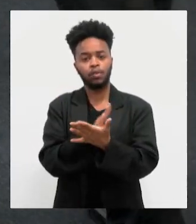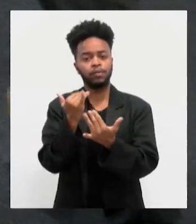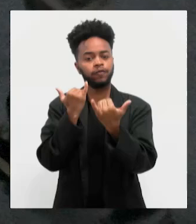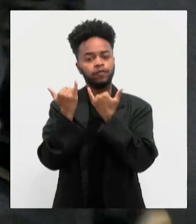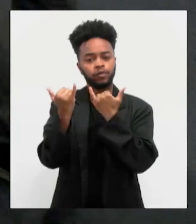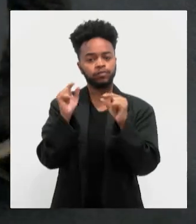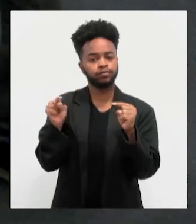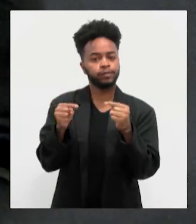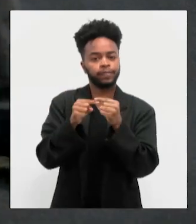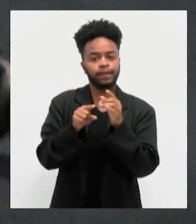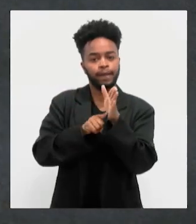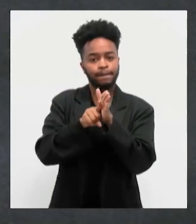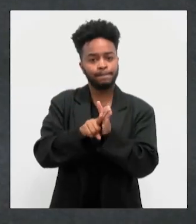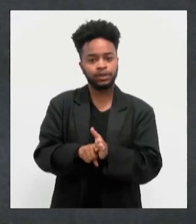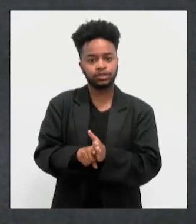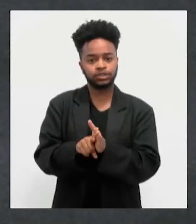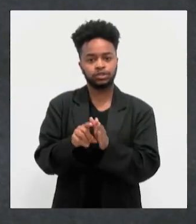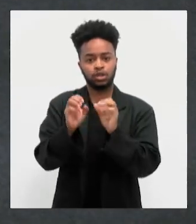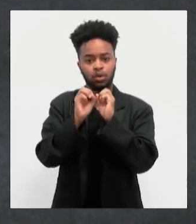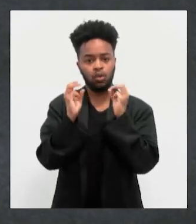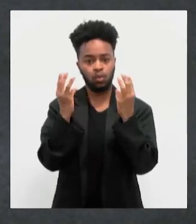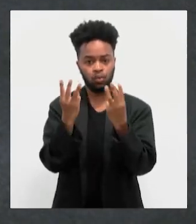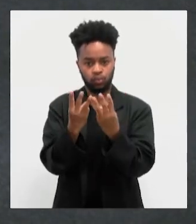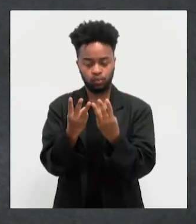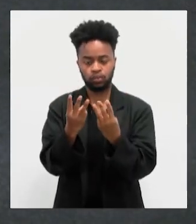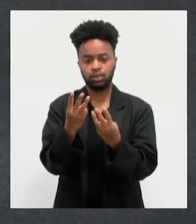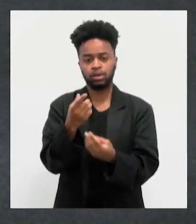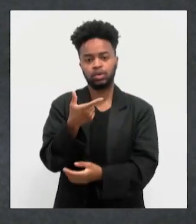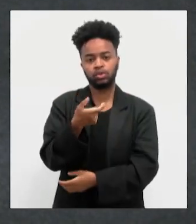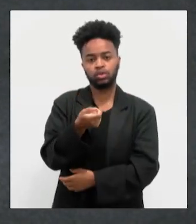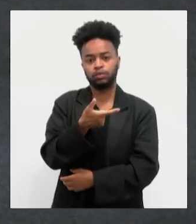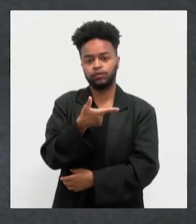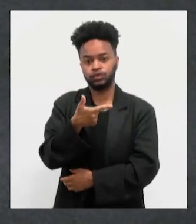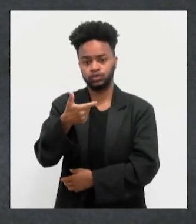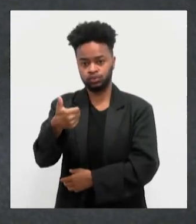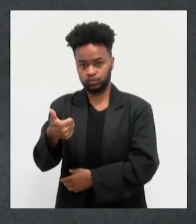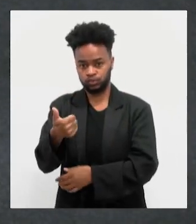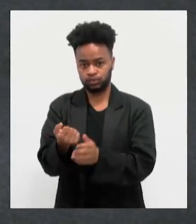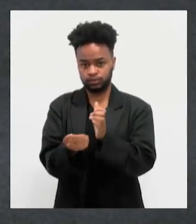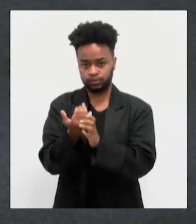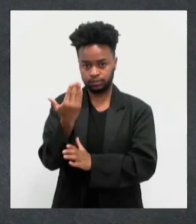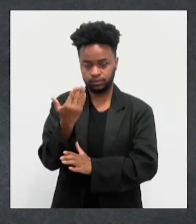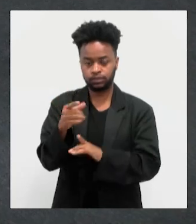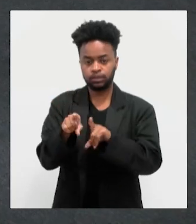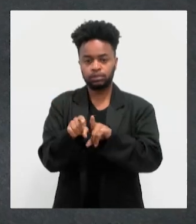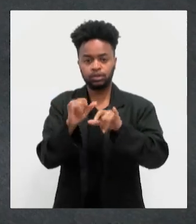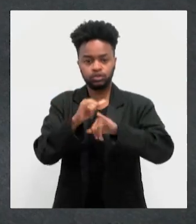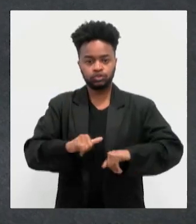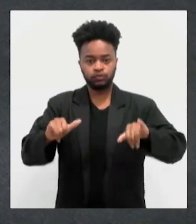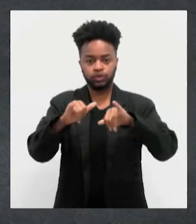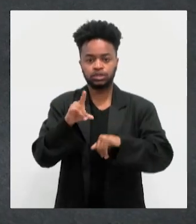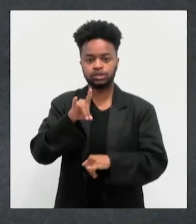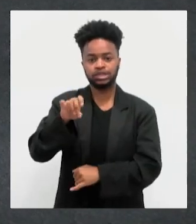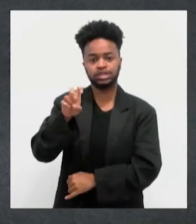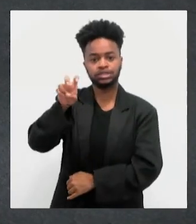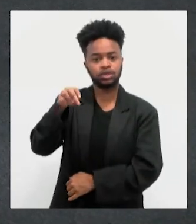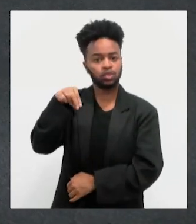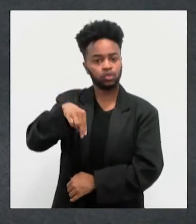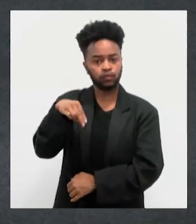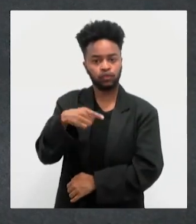pesquisa divulgada pela ONU em 2021, e foi divulgada no dia 5 de novembro